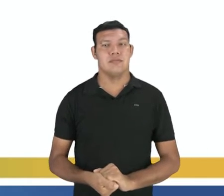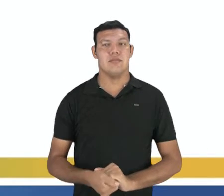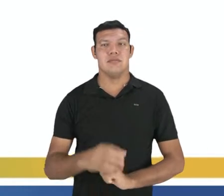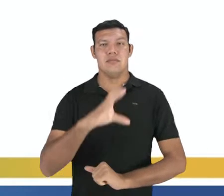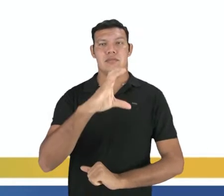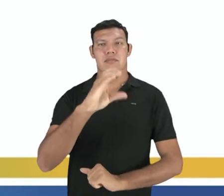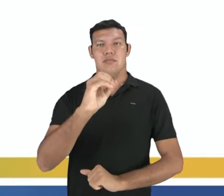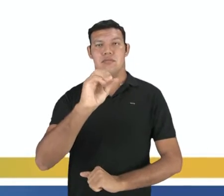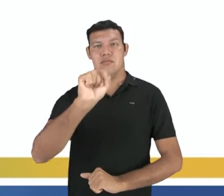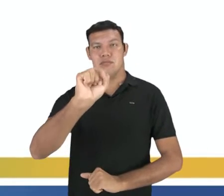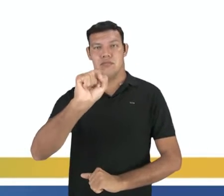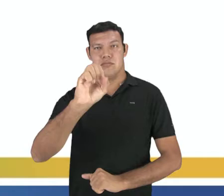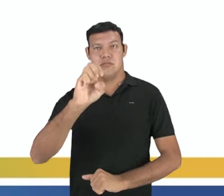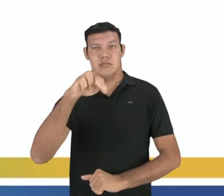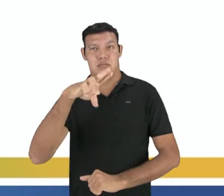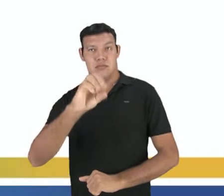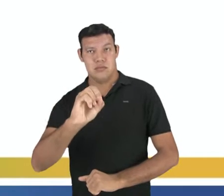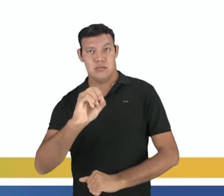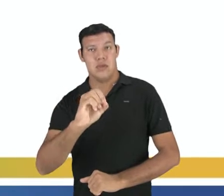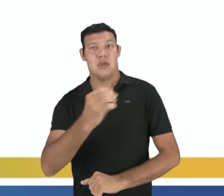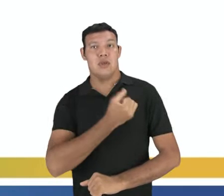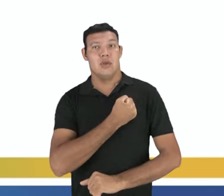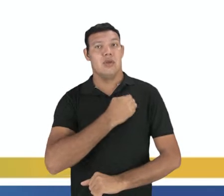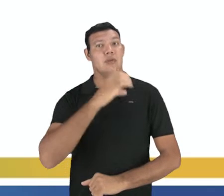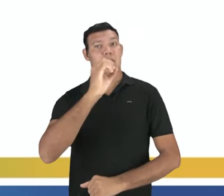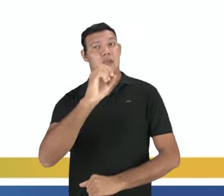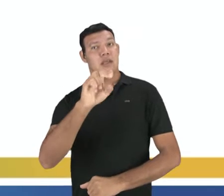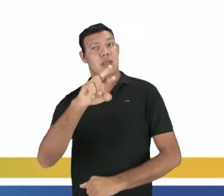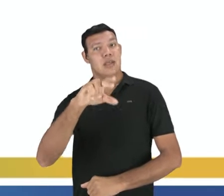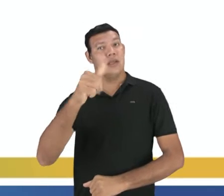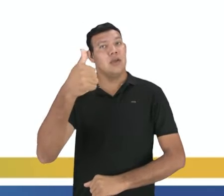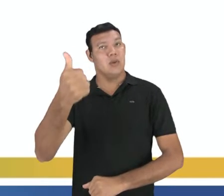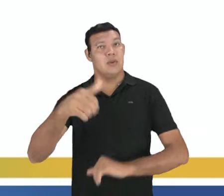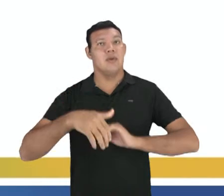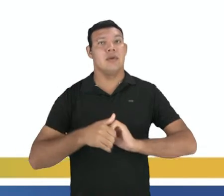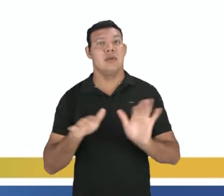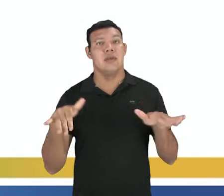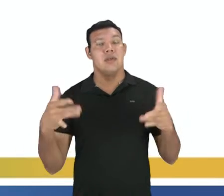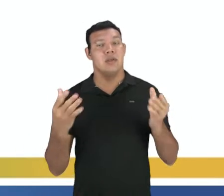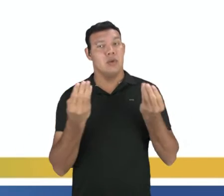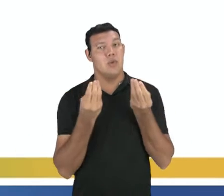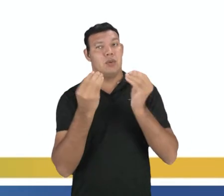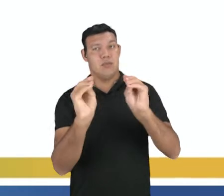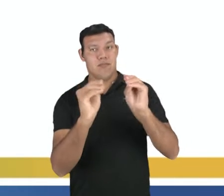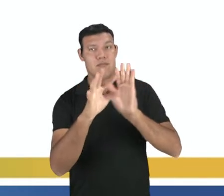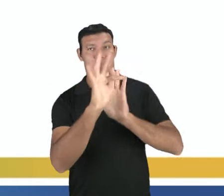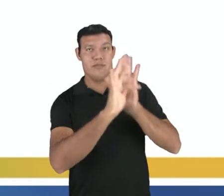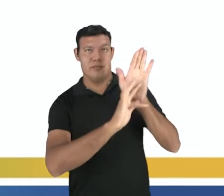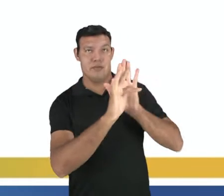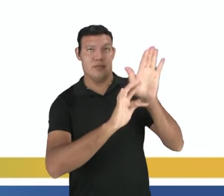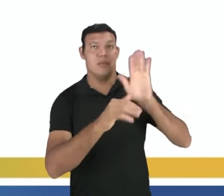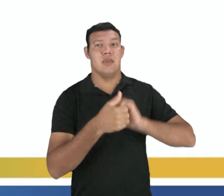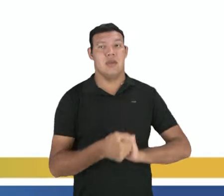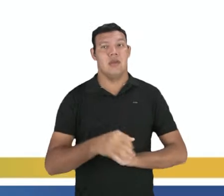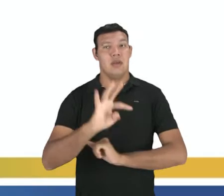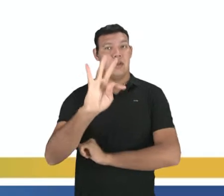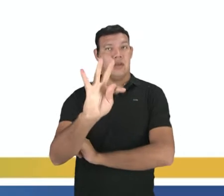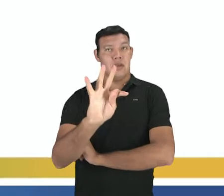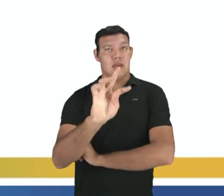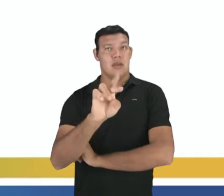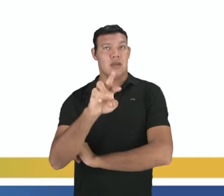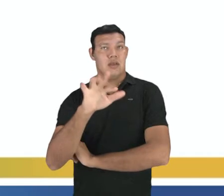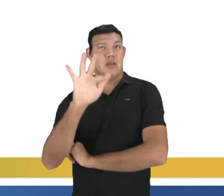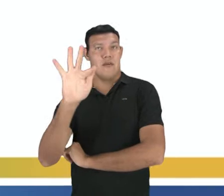um então se você substituir aqui ó Na expressão cosseno de 0 sendo um o é calculado apenas